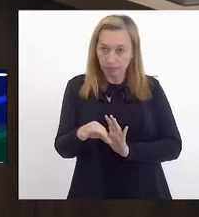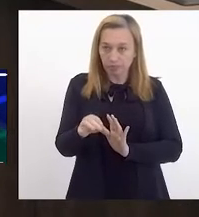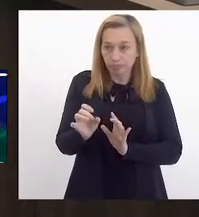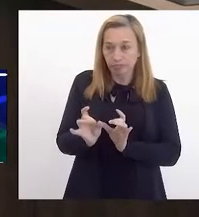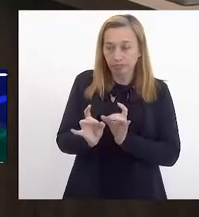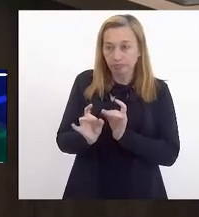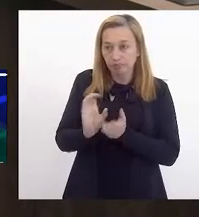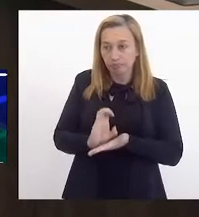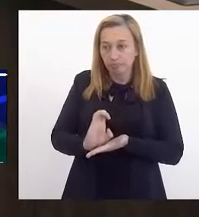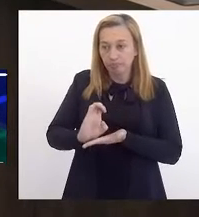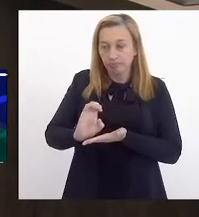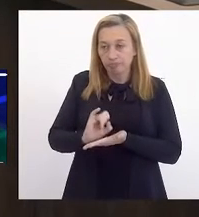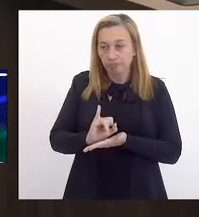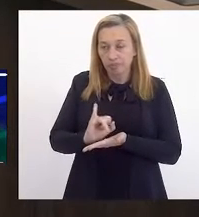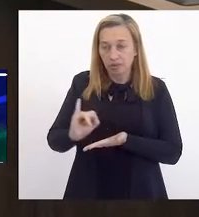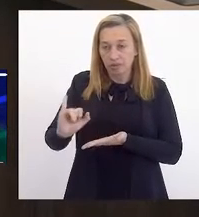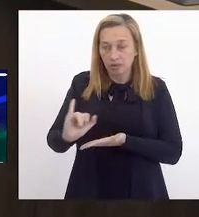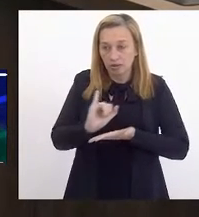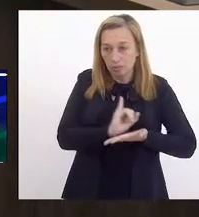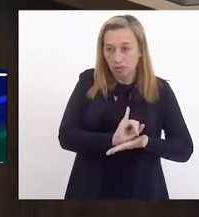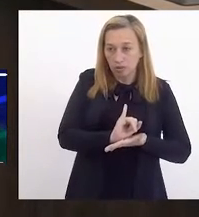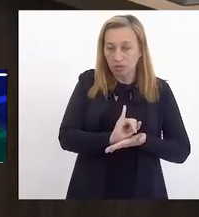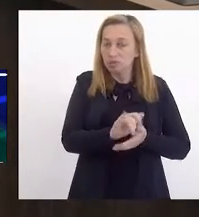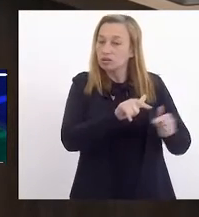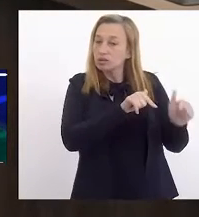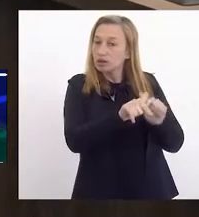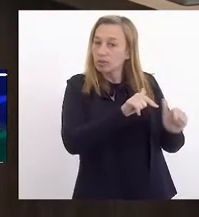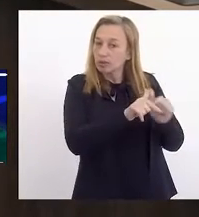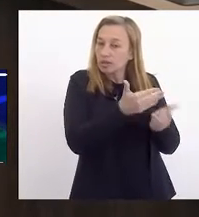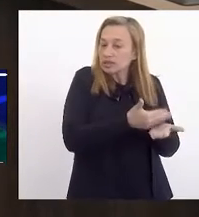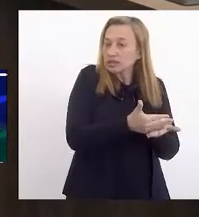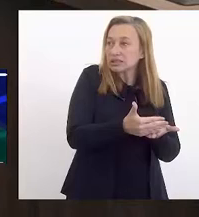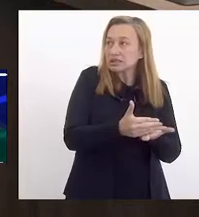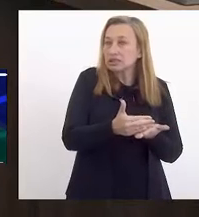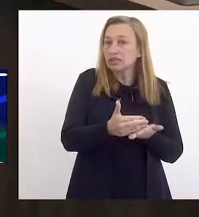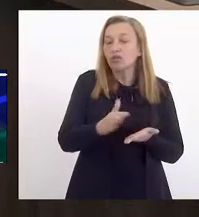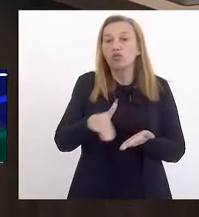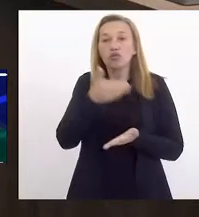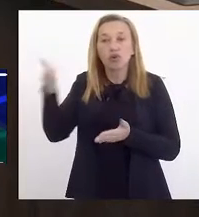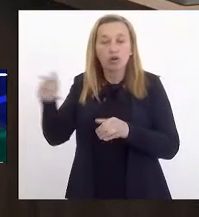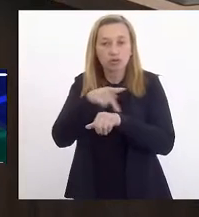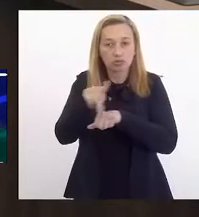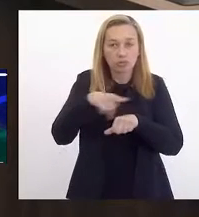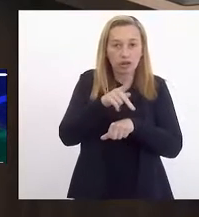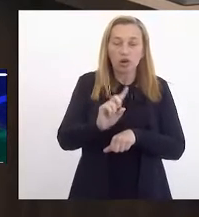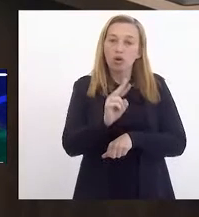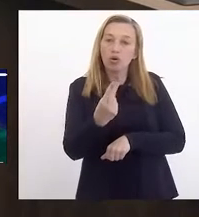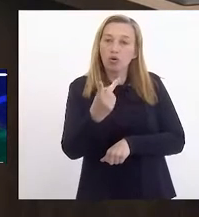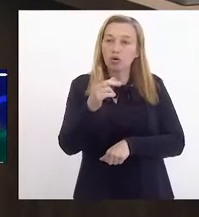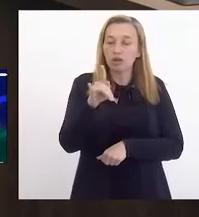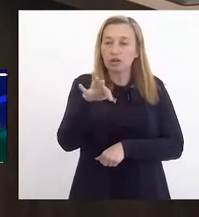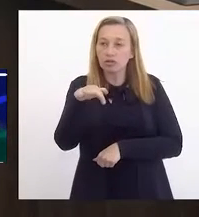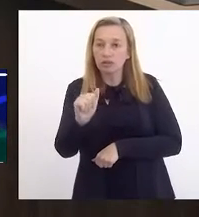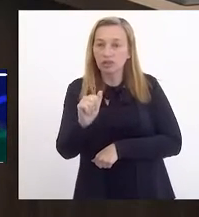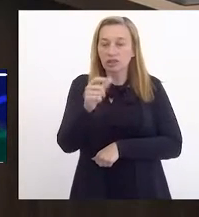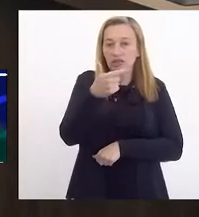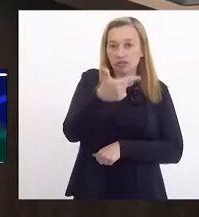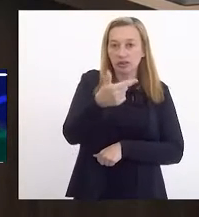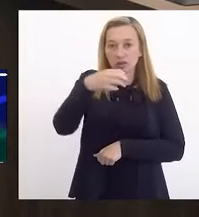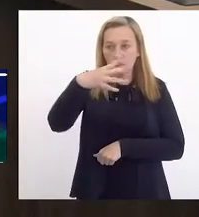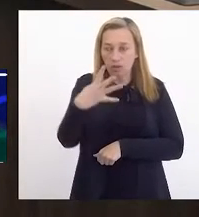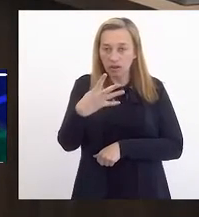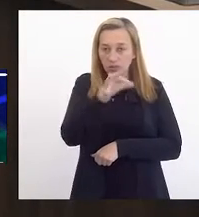importação na prestação de serviço que se inicie no exterior, ou alíquota de 24%